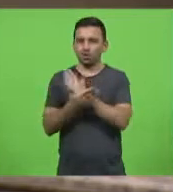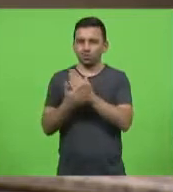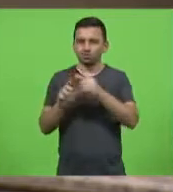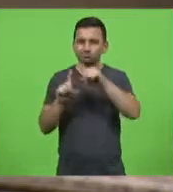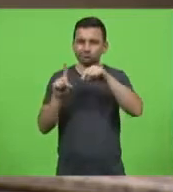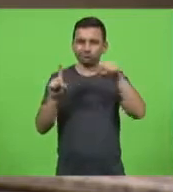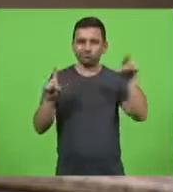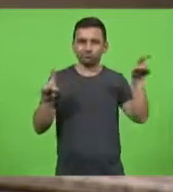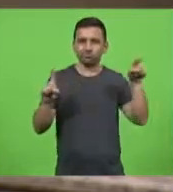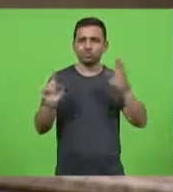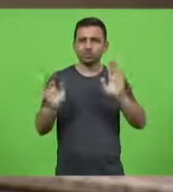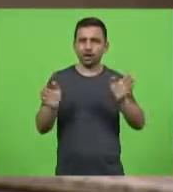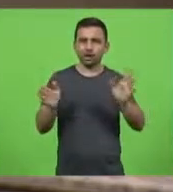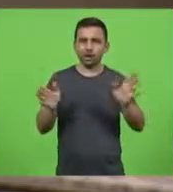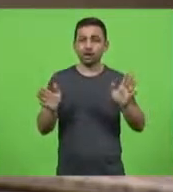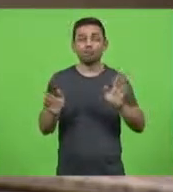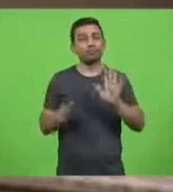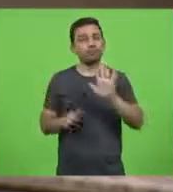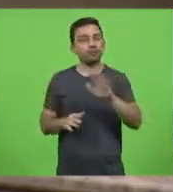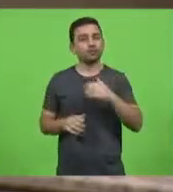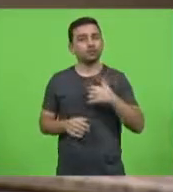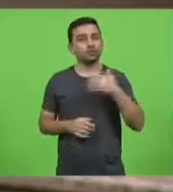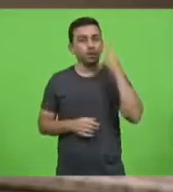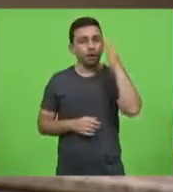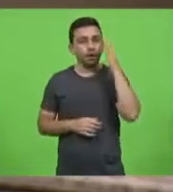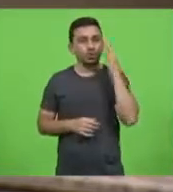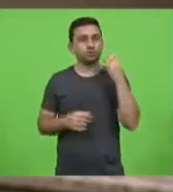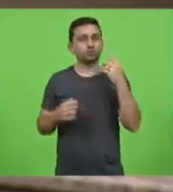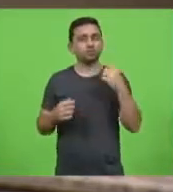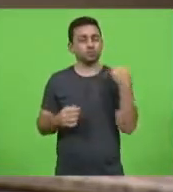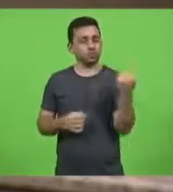que a gente ter, pelo menos nós